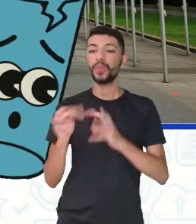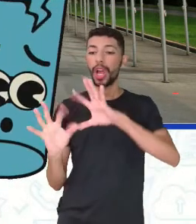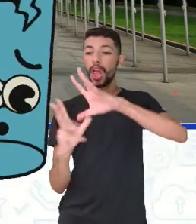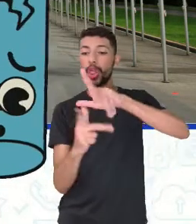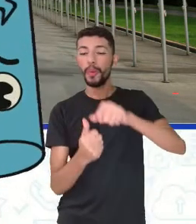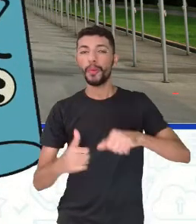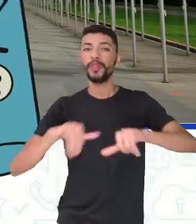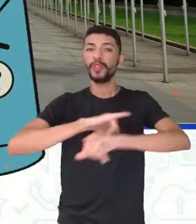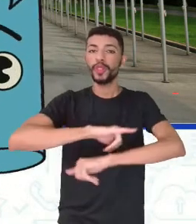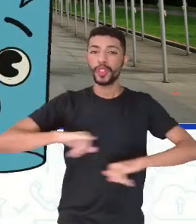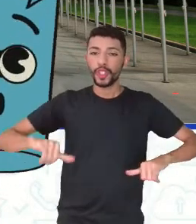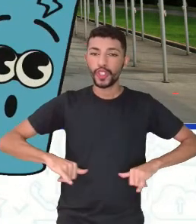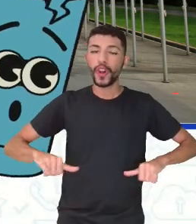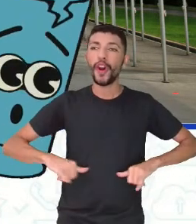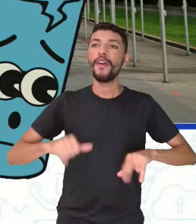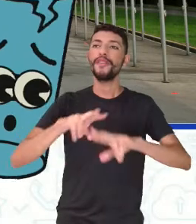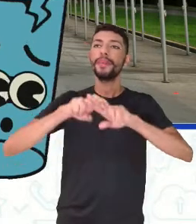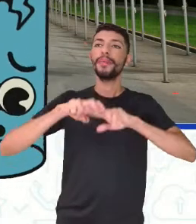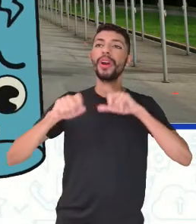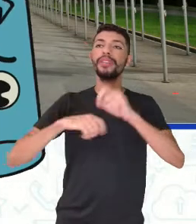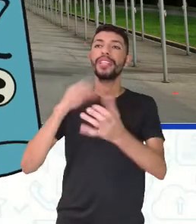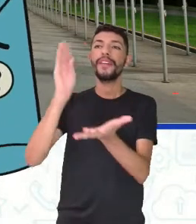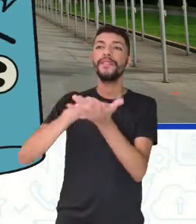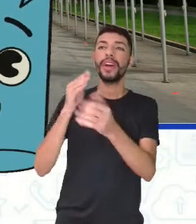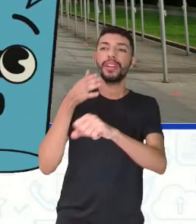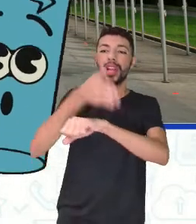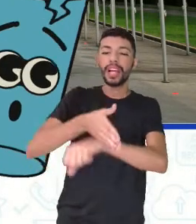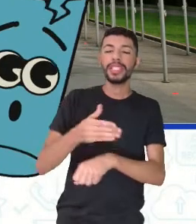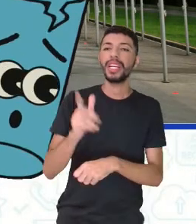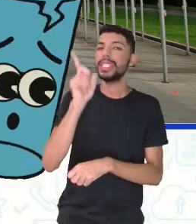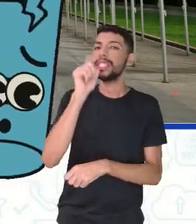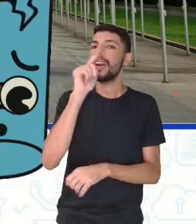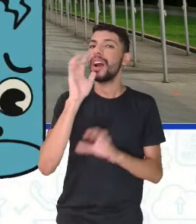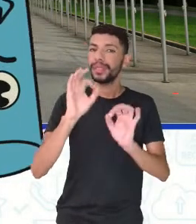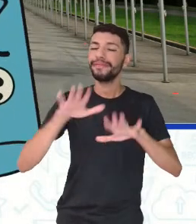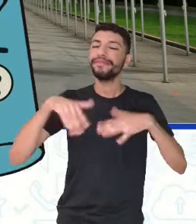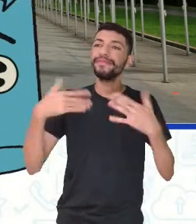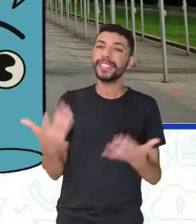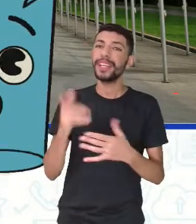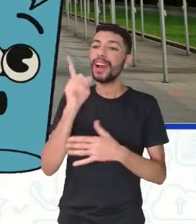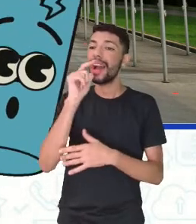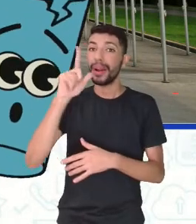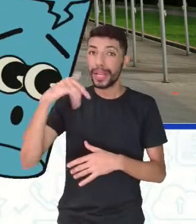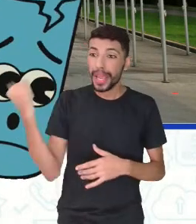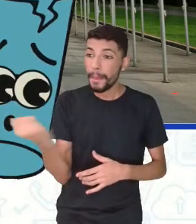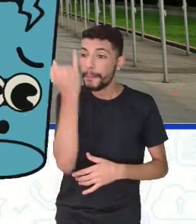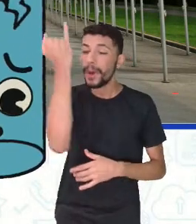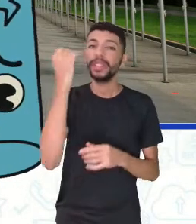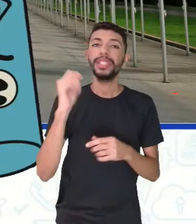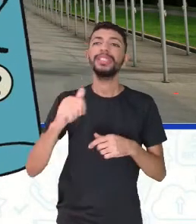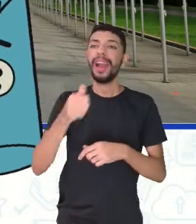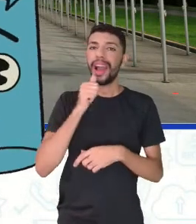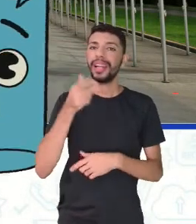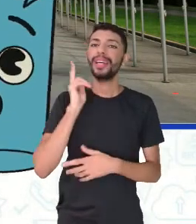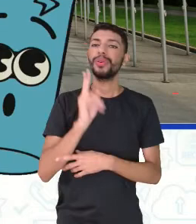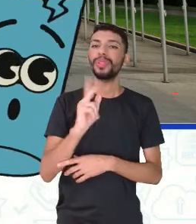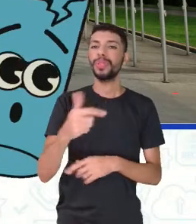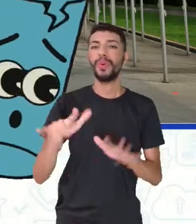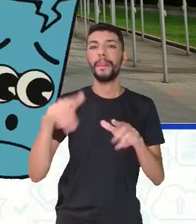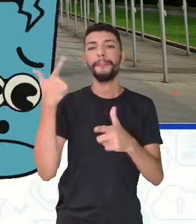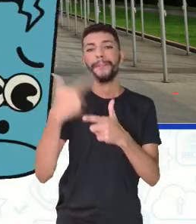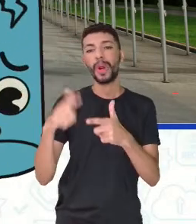de água. Então, a água, esse bem tão precioso, tão necessário, ainda é um problema para muitas